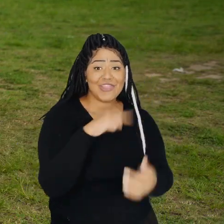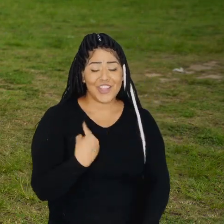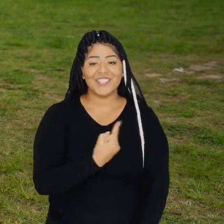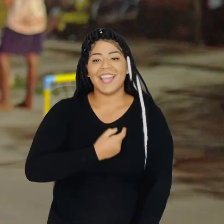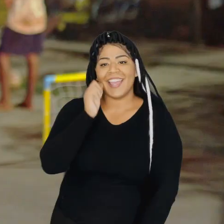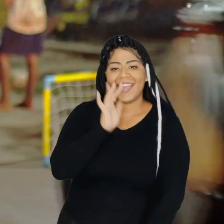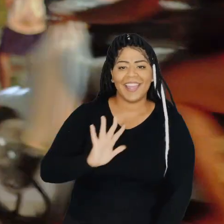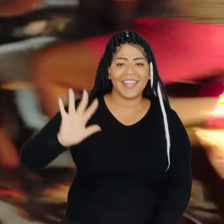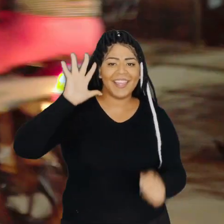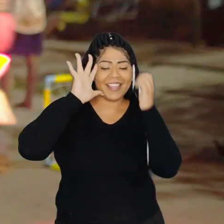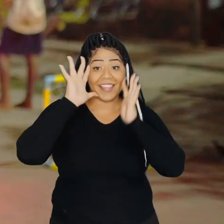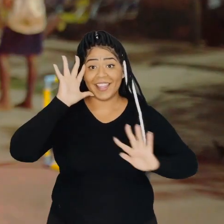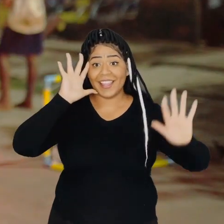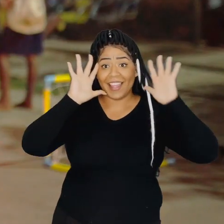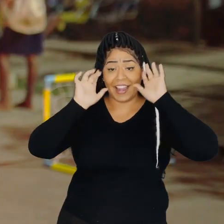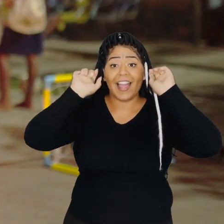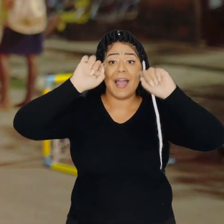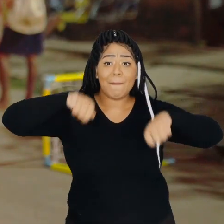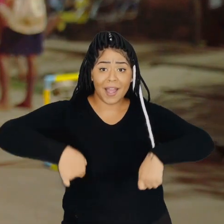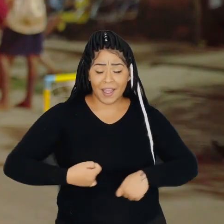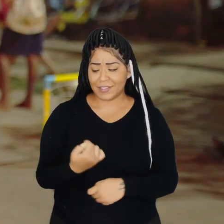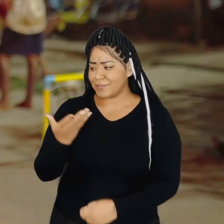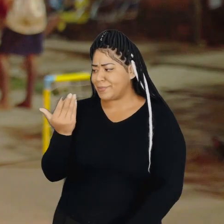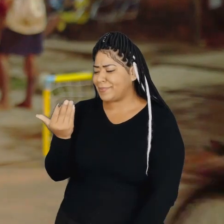infância, que não volta nunca